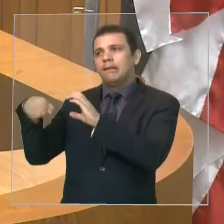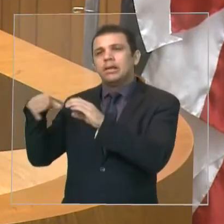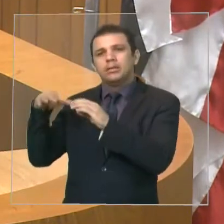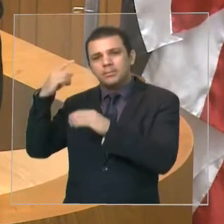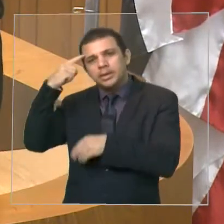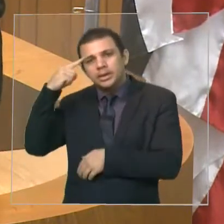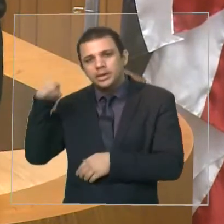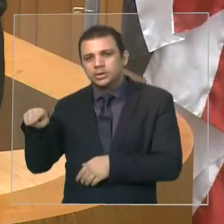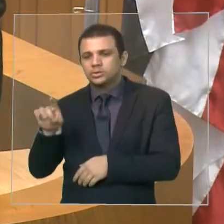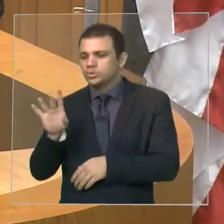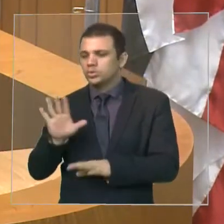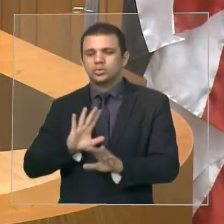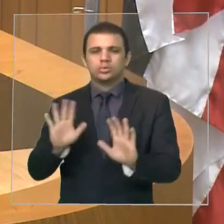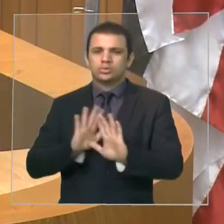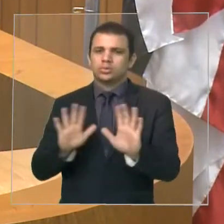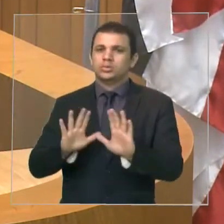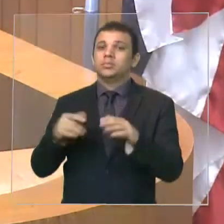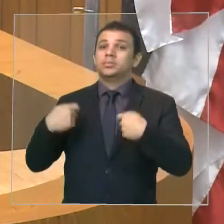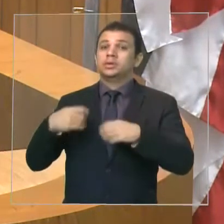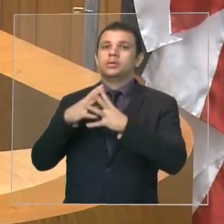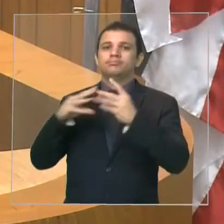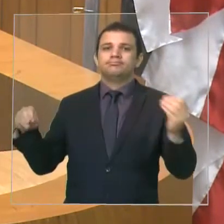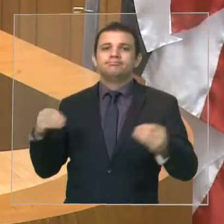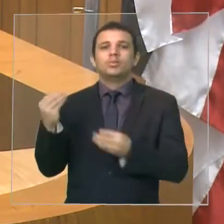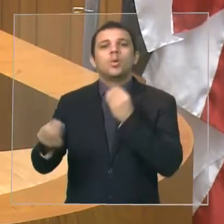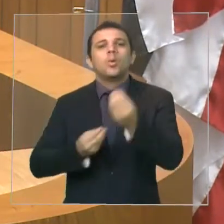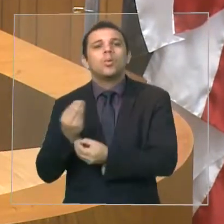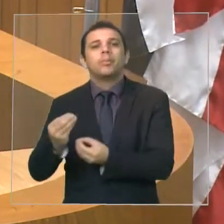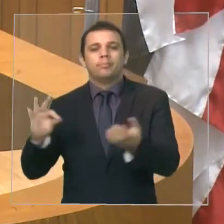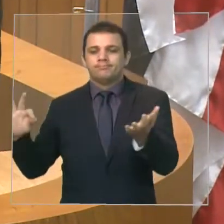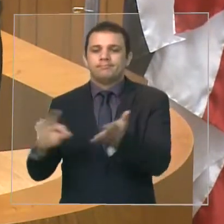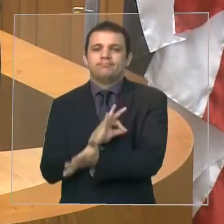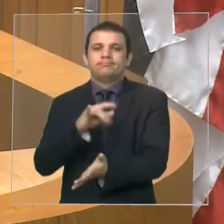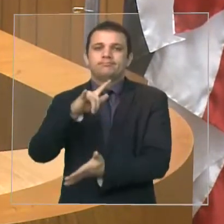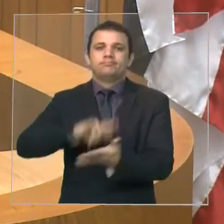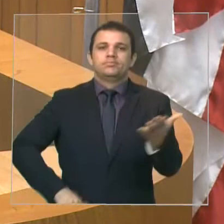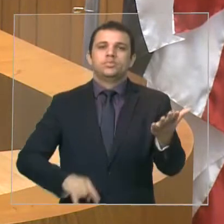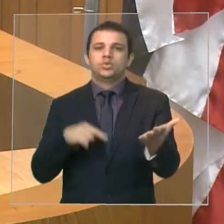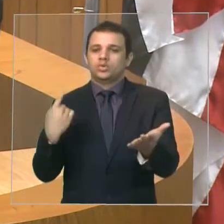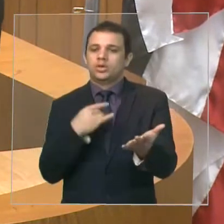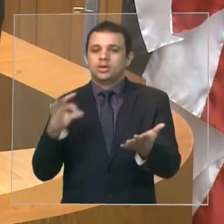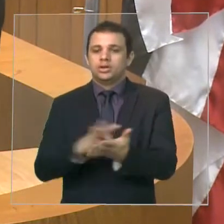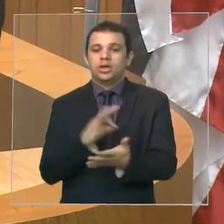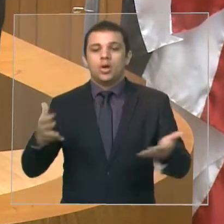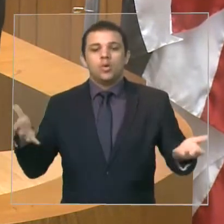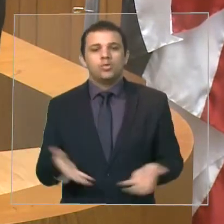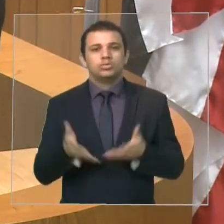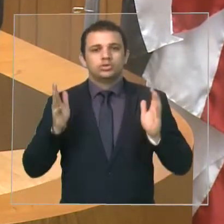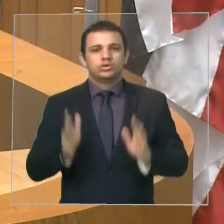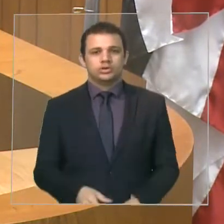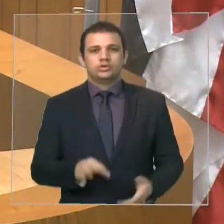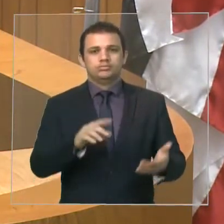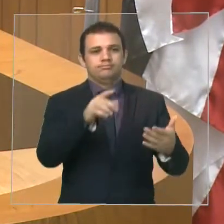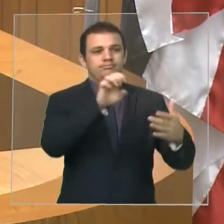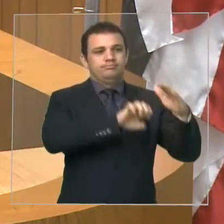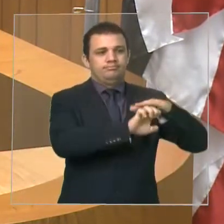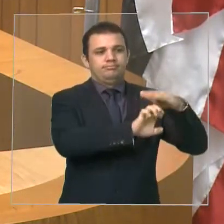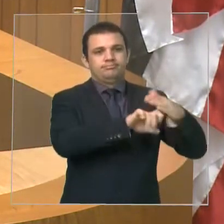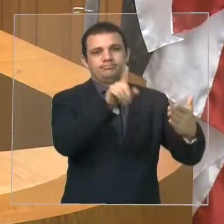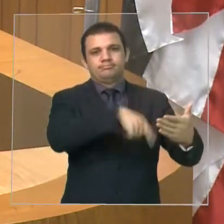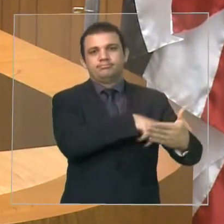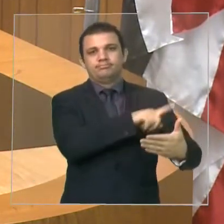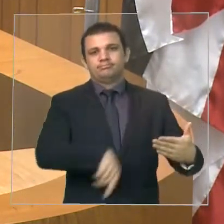solução. E solução, o senhor sabe como é, Carlinhos? É assinando o documento do distrato, que já estamos assinando hoje, deputado Carlinhos. Mas quero que